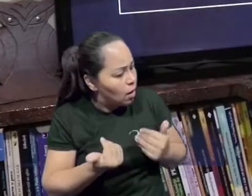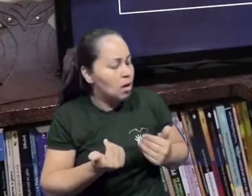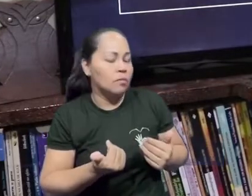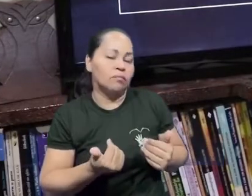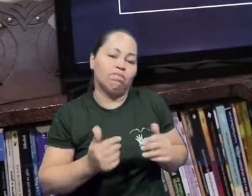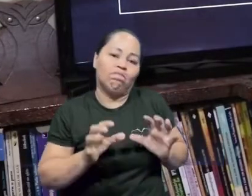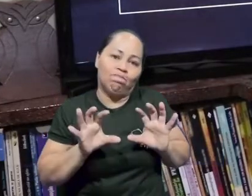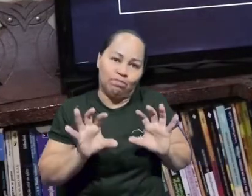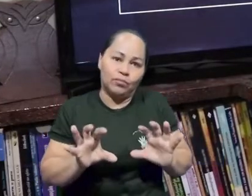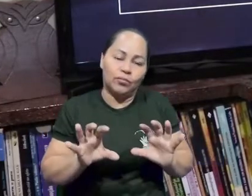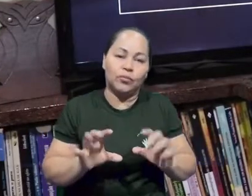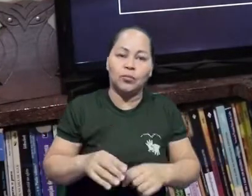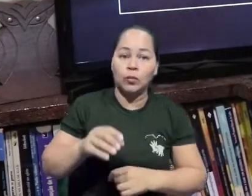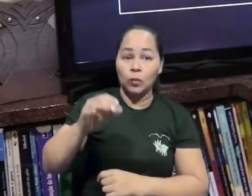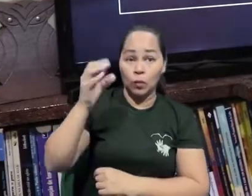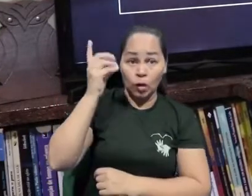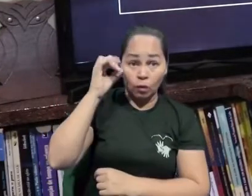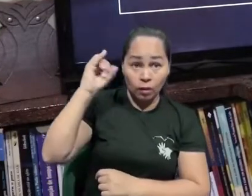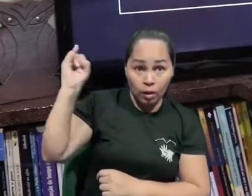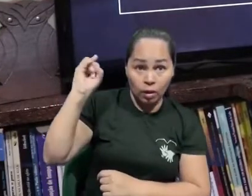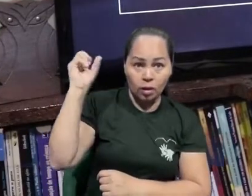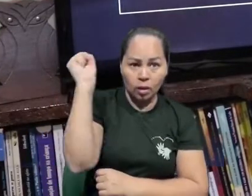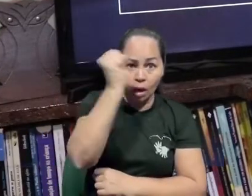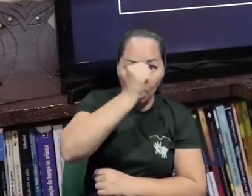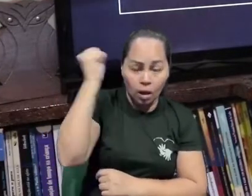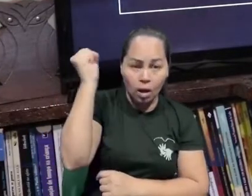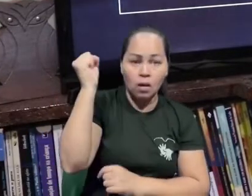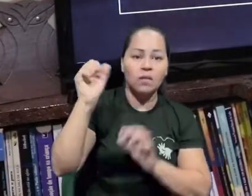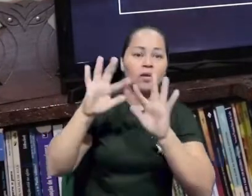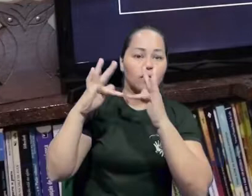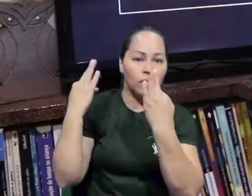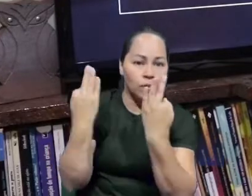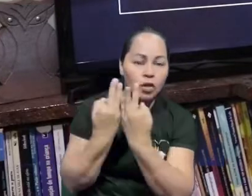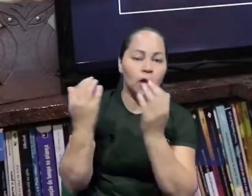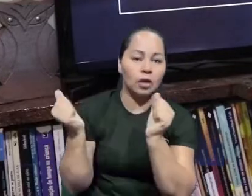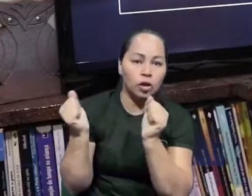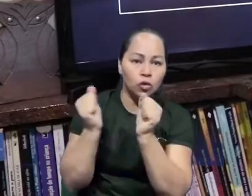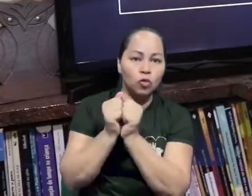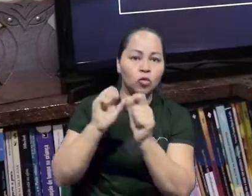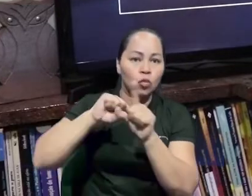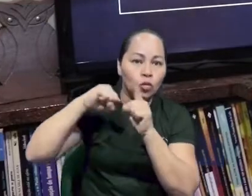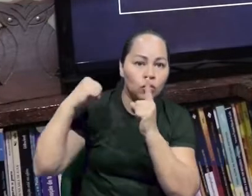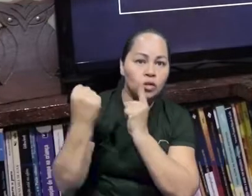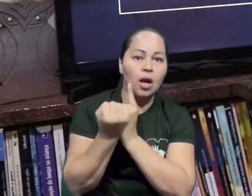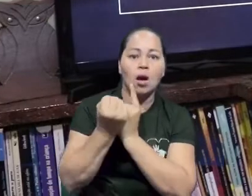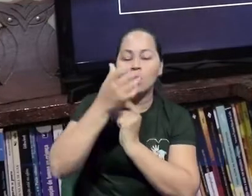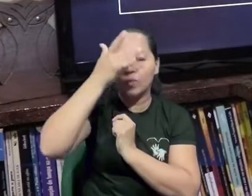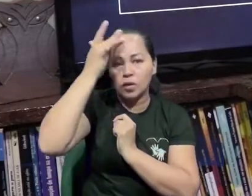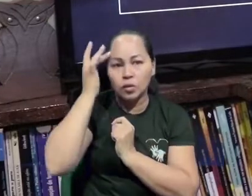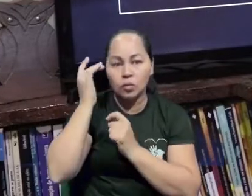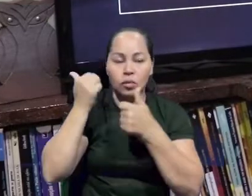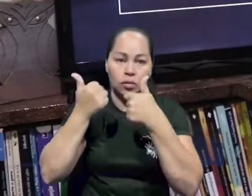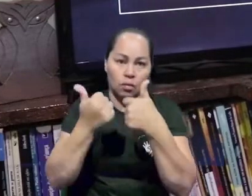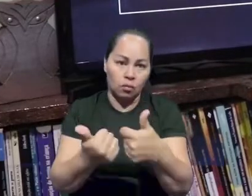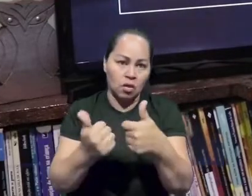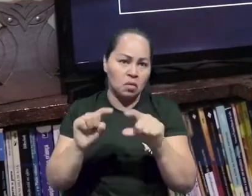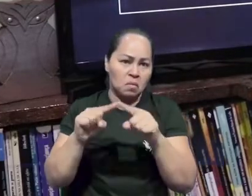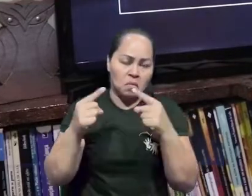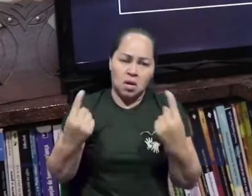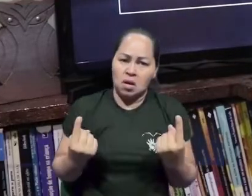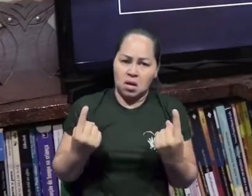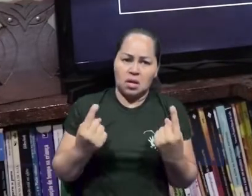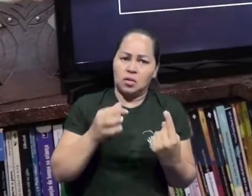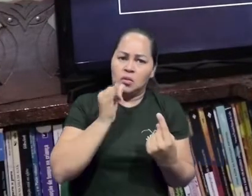minuciosamente. DI grave. Convive em harmonia com familiares, grupo social e estranhos. Não